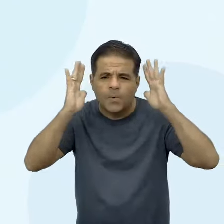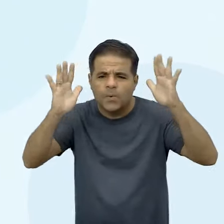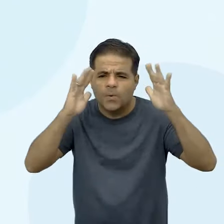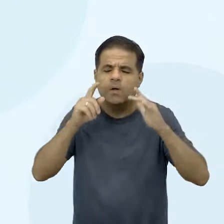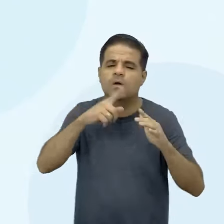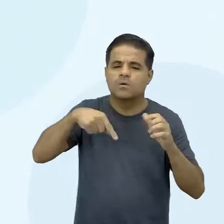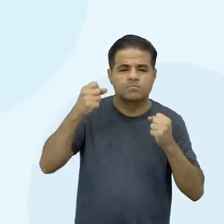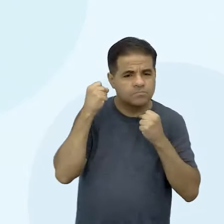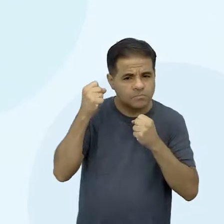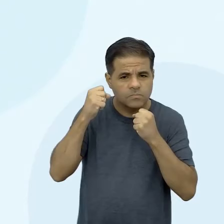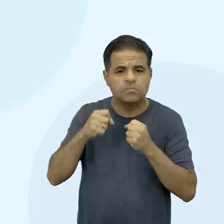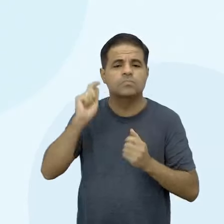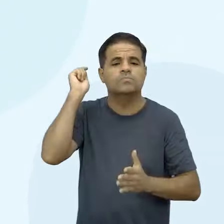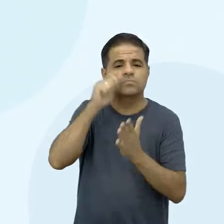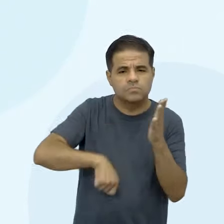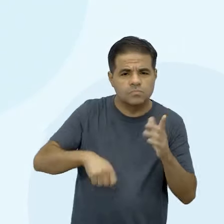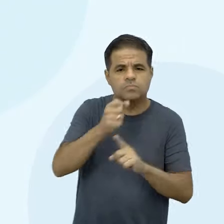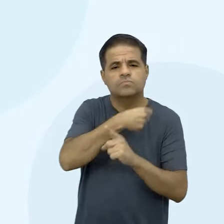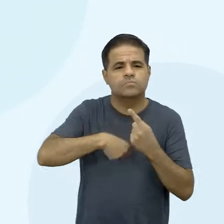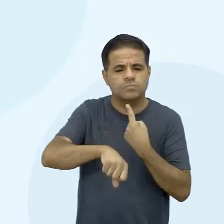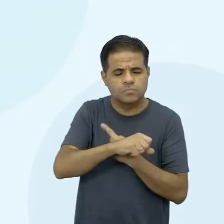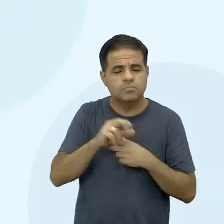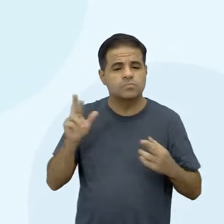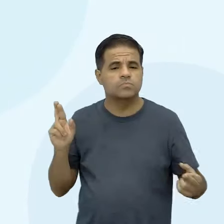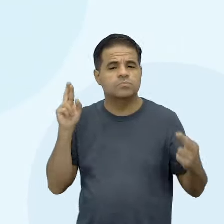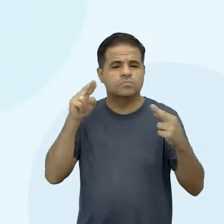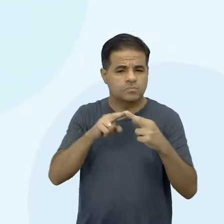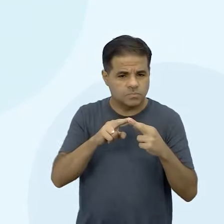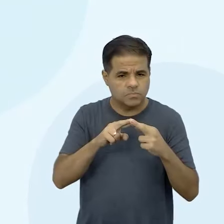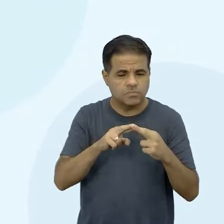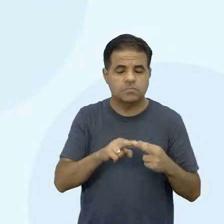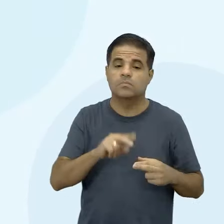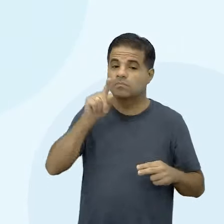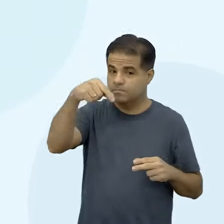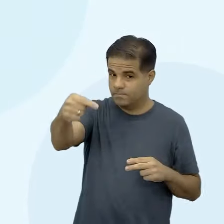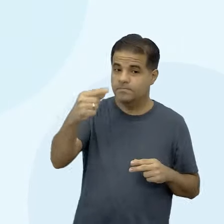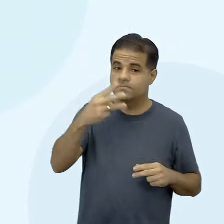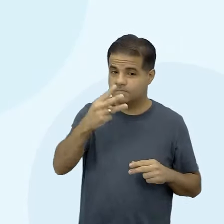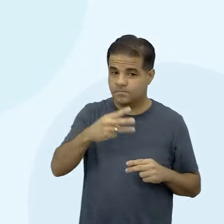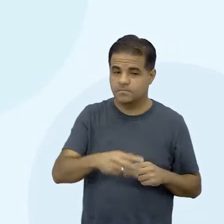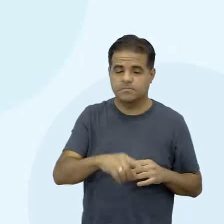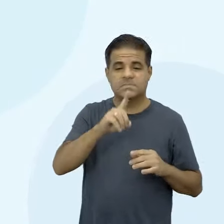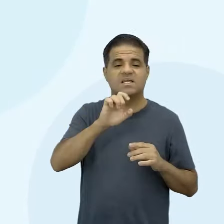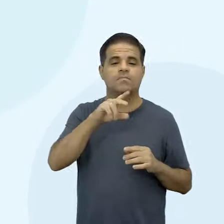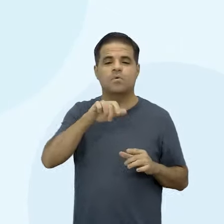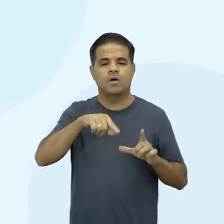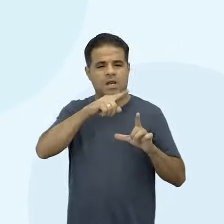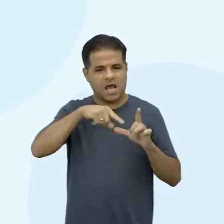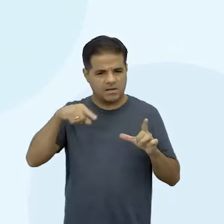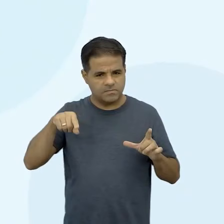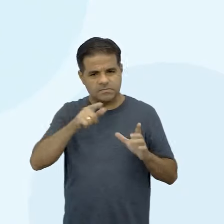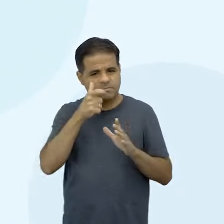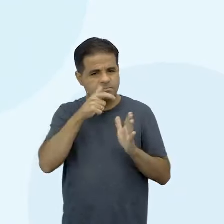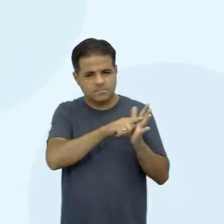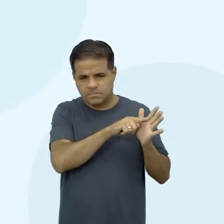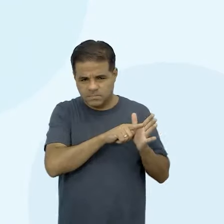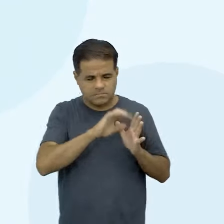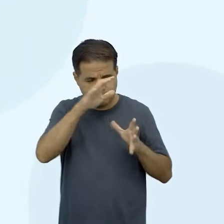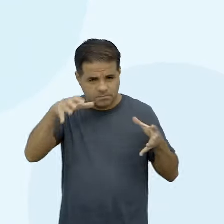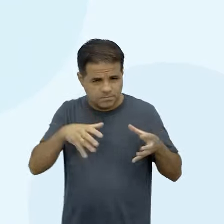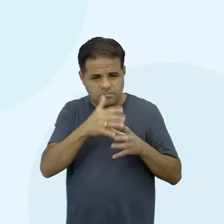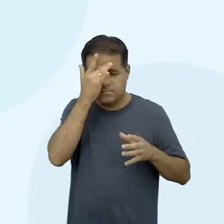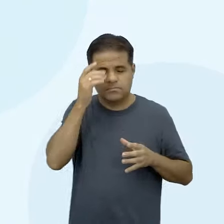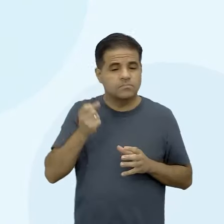o poder do contrato social às redes. O componente 3, demografia, investigação das